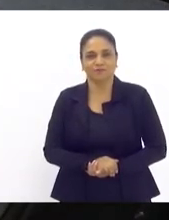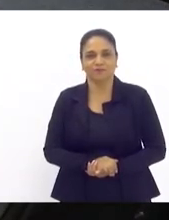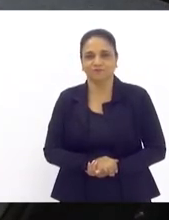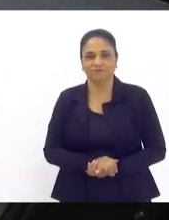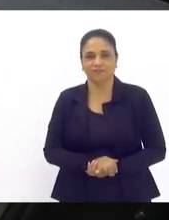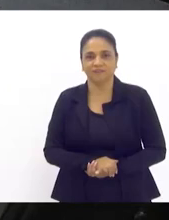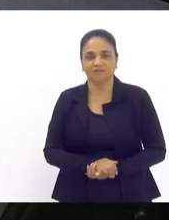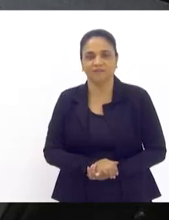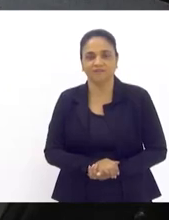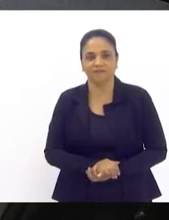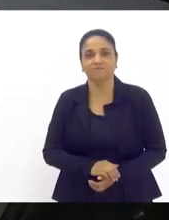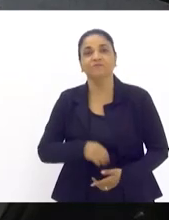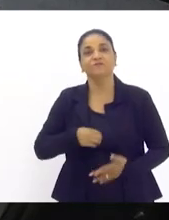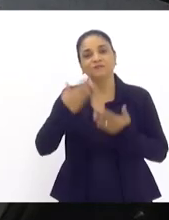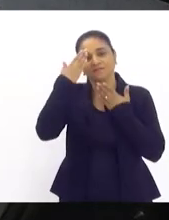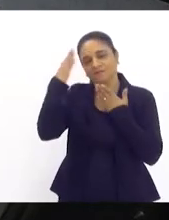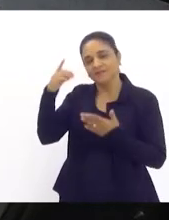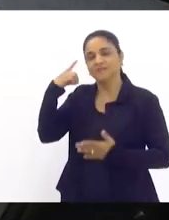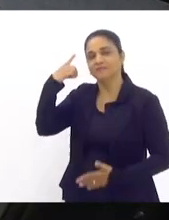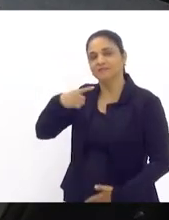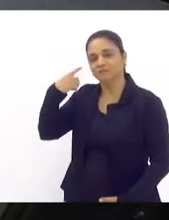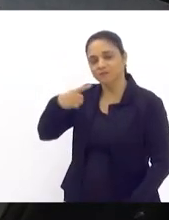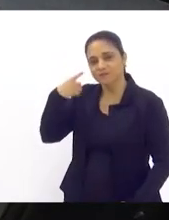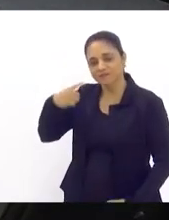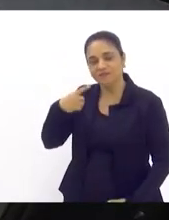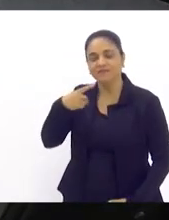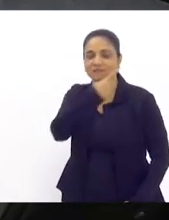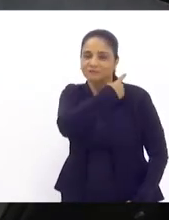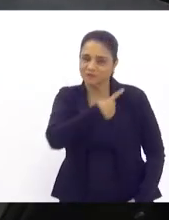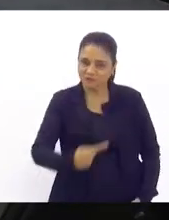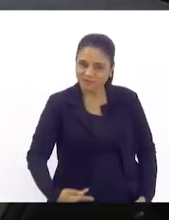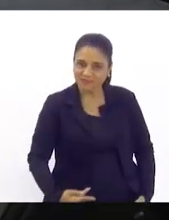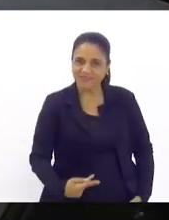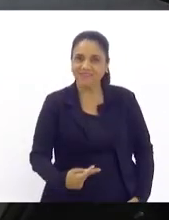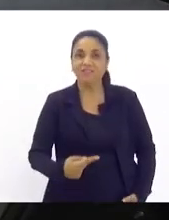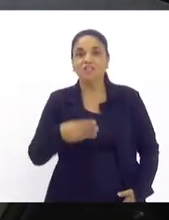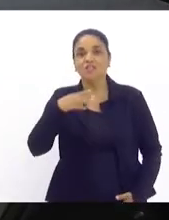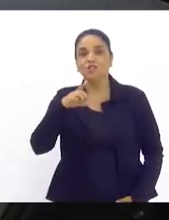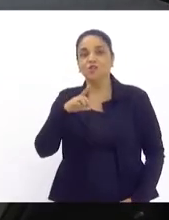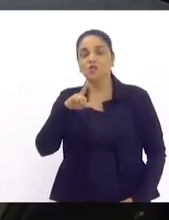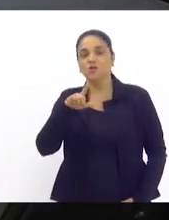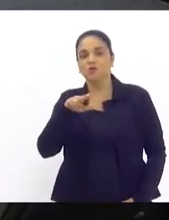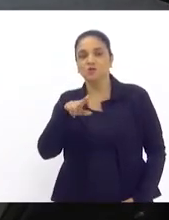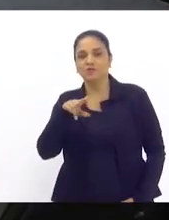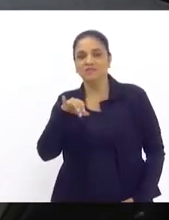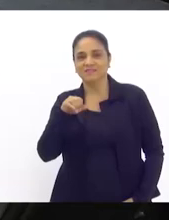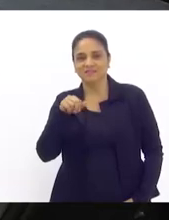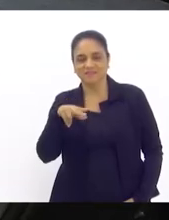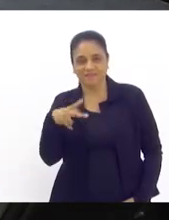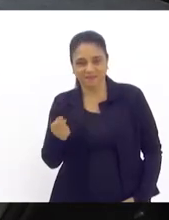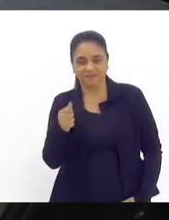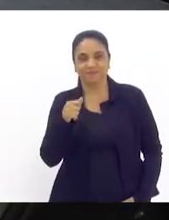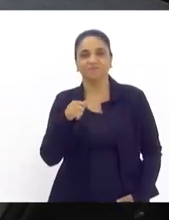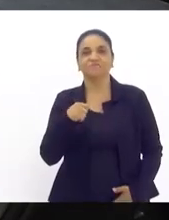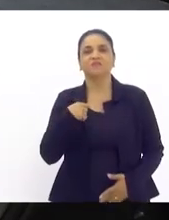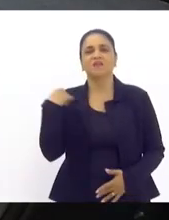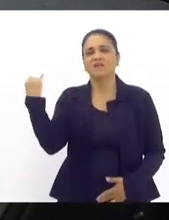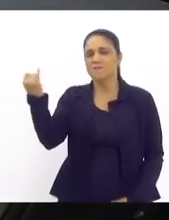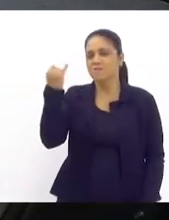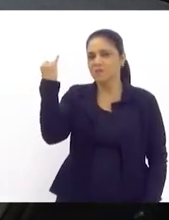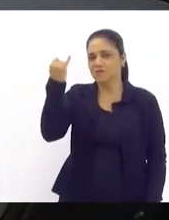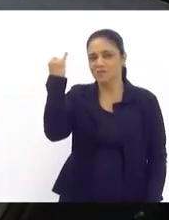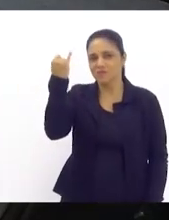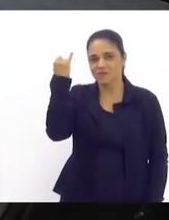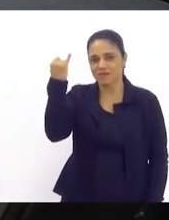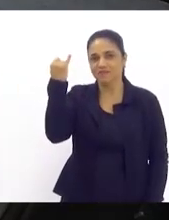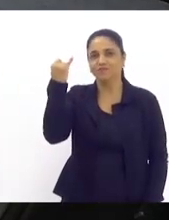Obrigado, deputada que preside essa sessão, deputada Lucinha. Muito importante aí